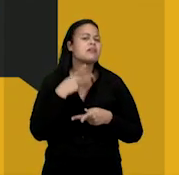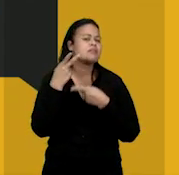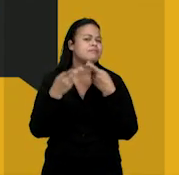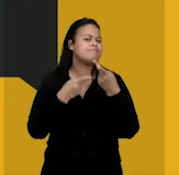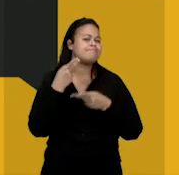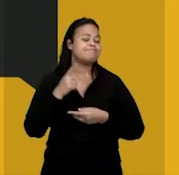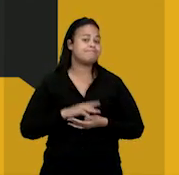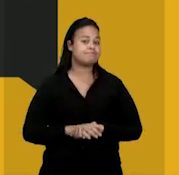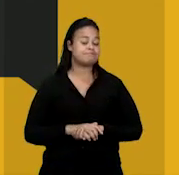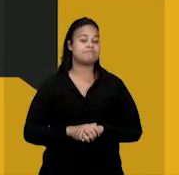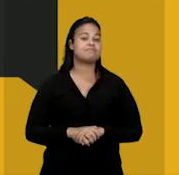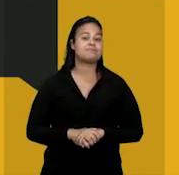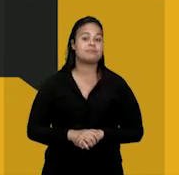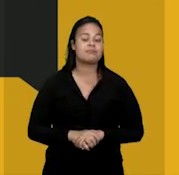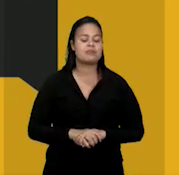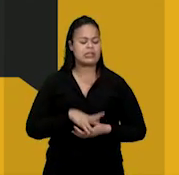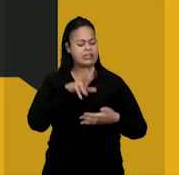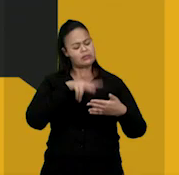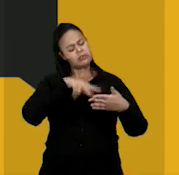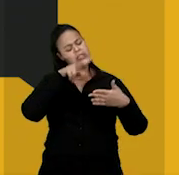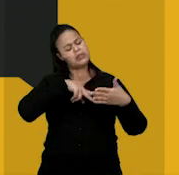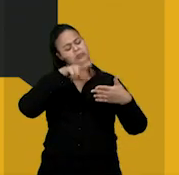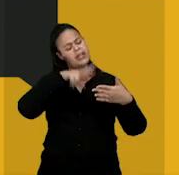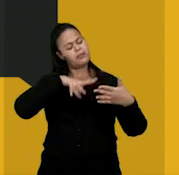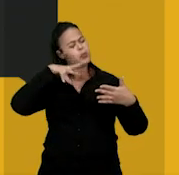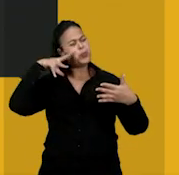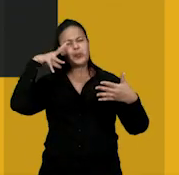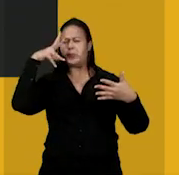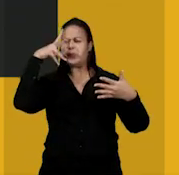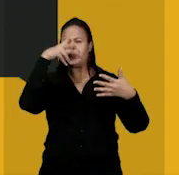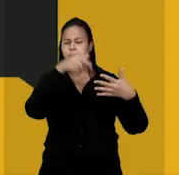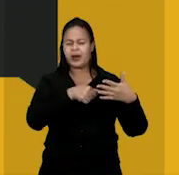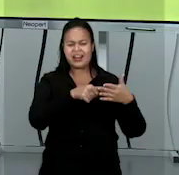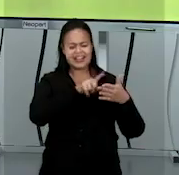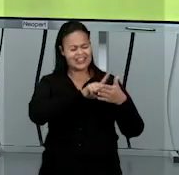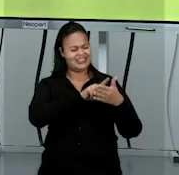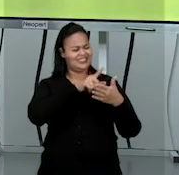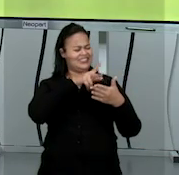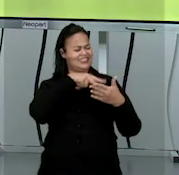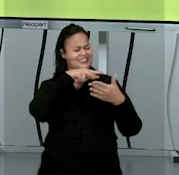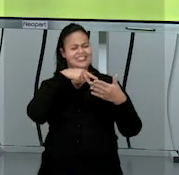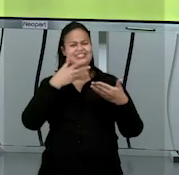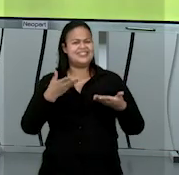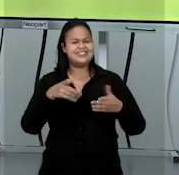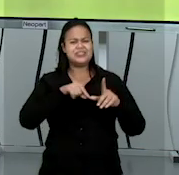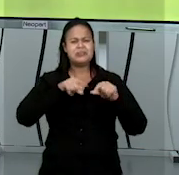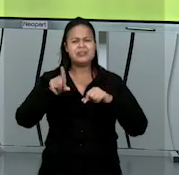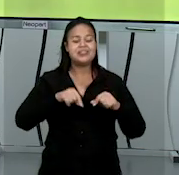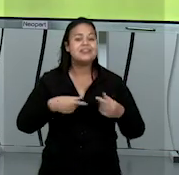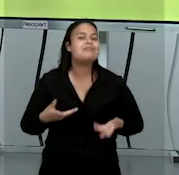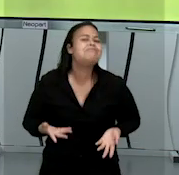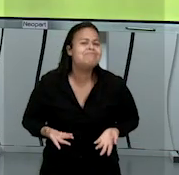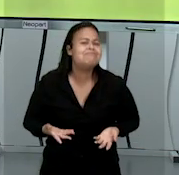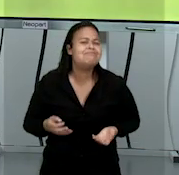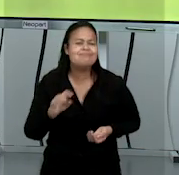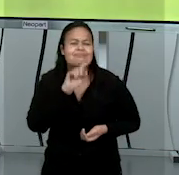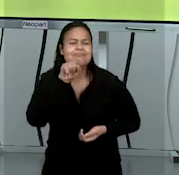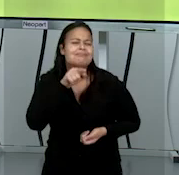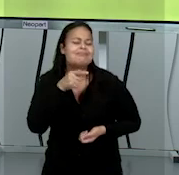Porque todos nós não lemos um livro inteiro antes de ler, claro, né? Antes de escolher por aquela